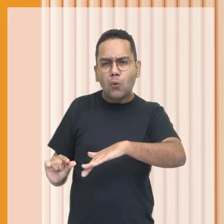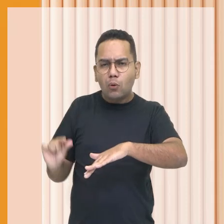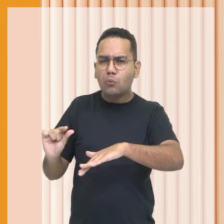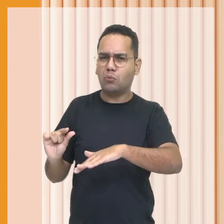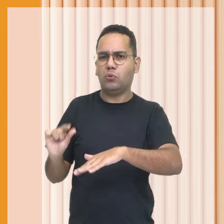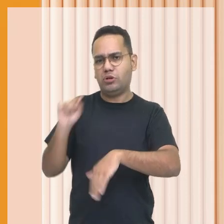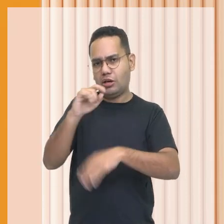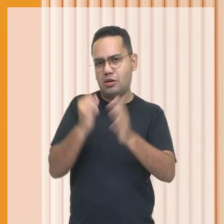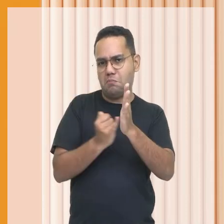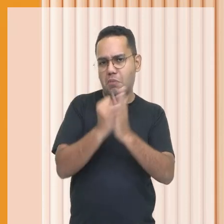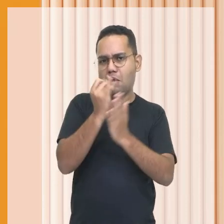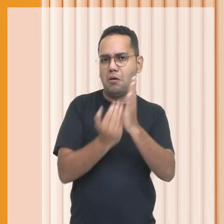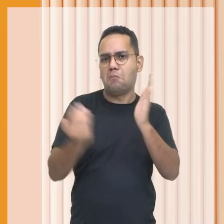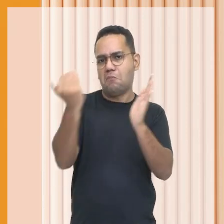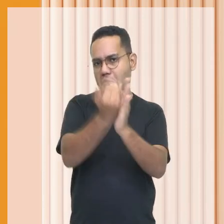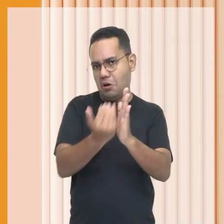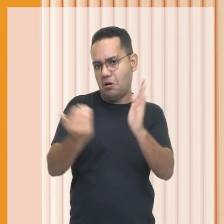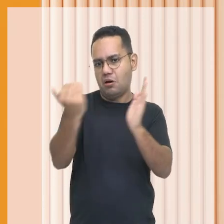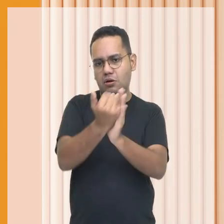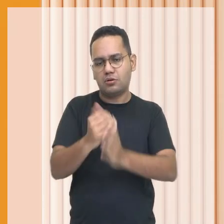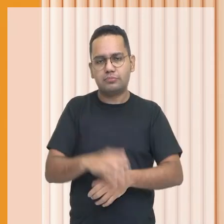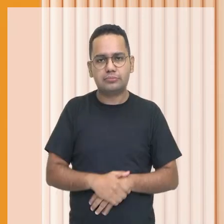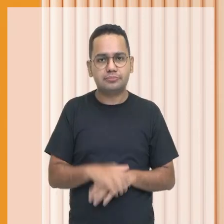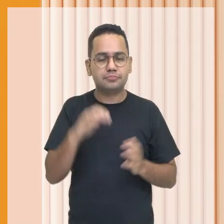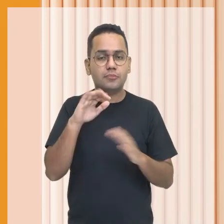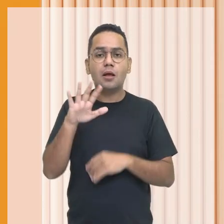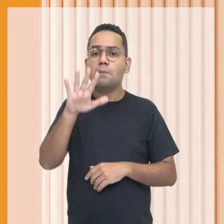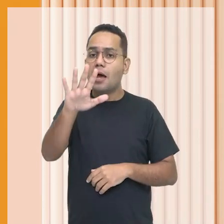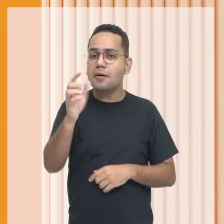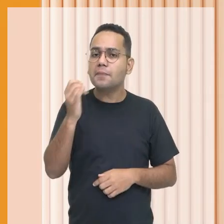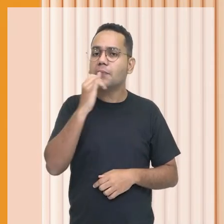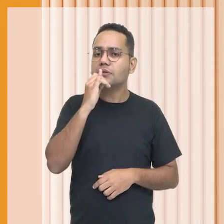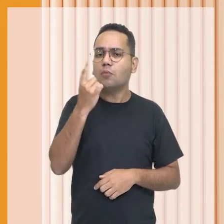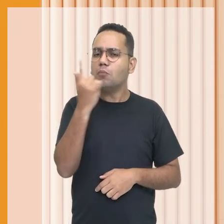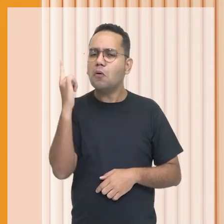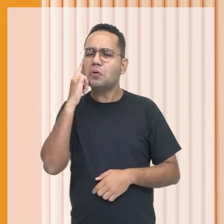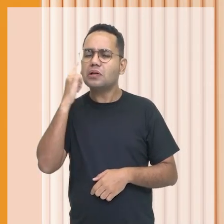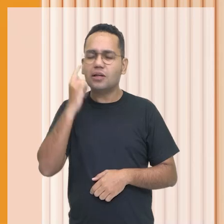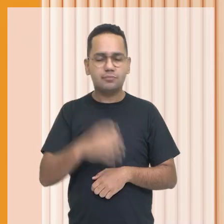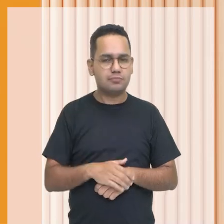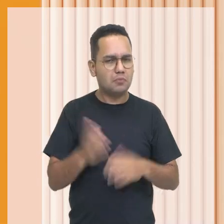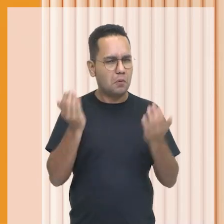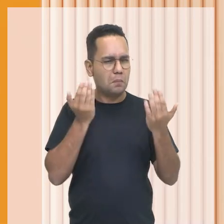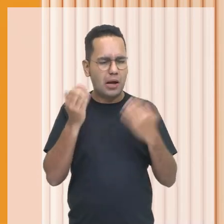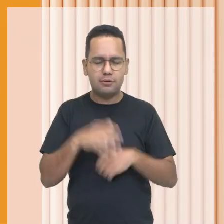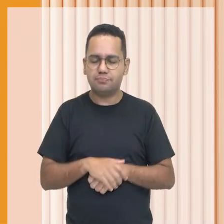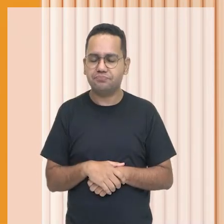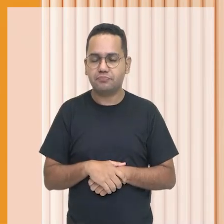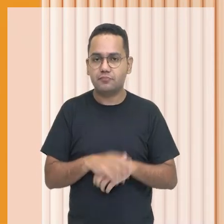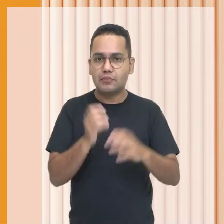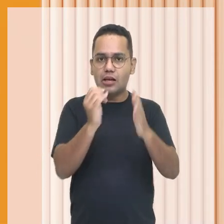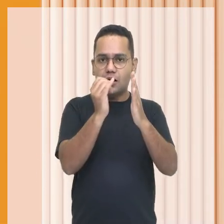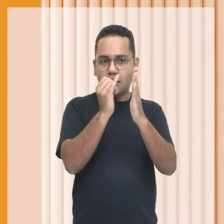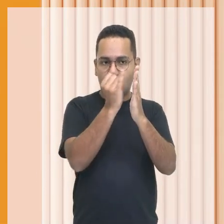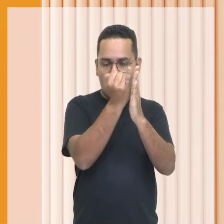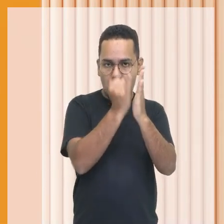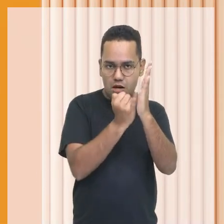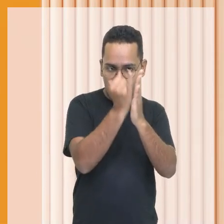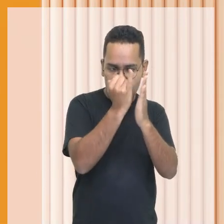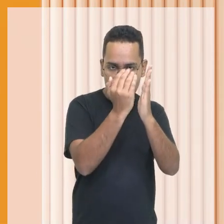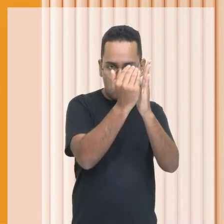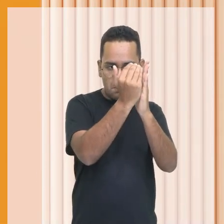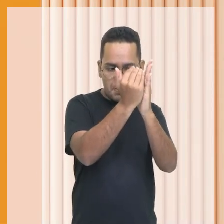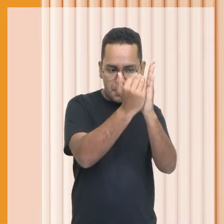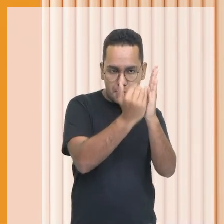sobe com a inflação. Mas se a inflação está aqui embaixo e a moeda valorizada está tudo equiparado, então isso quer dizer que o salário